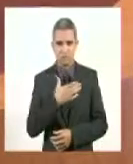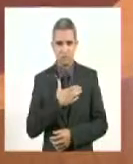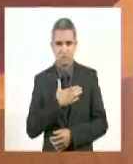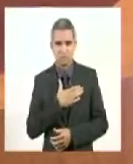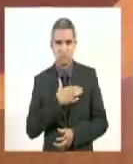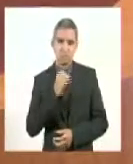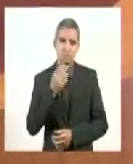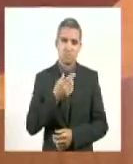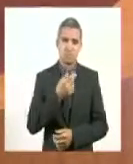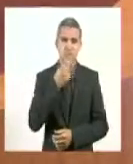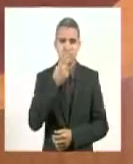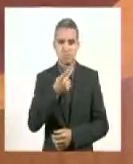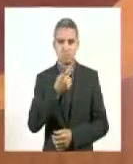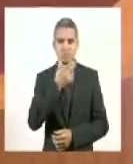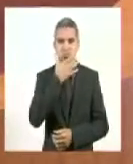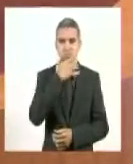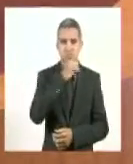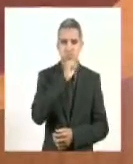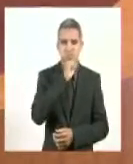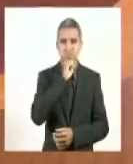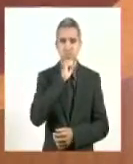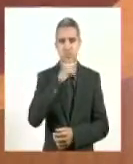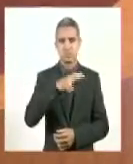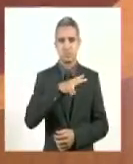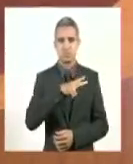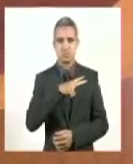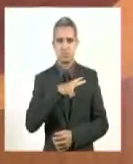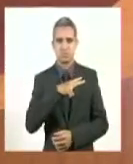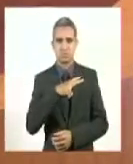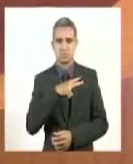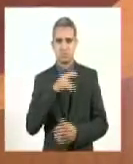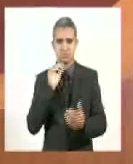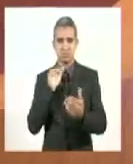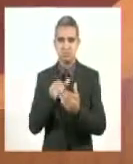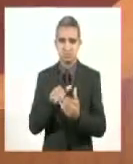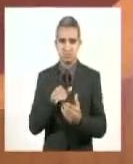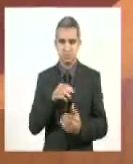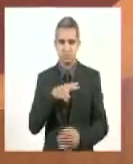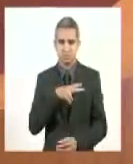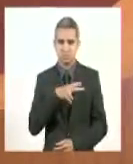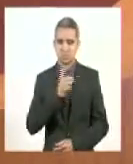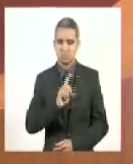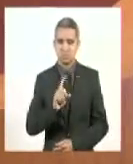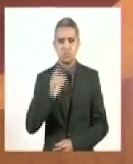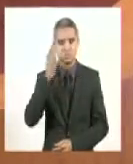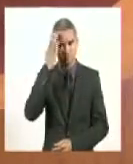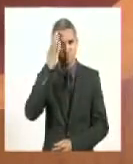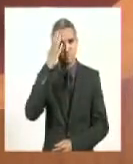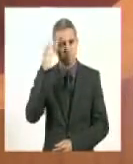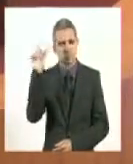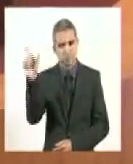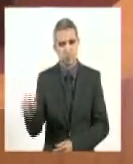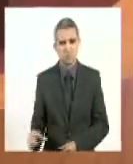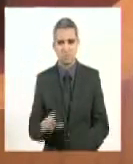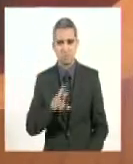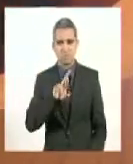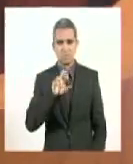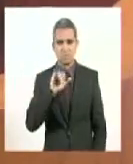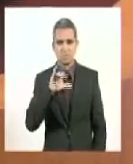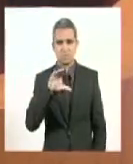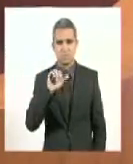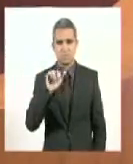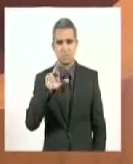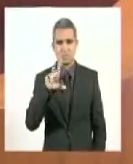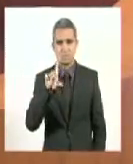fala do meu pai de maneira pessoal. Entendo que Ricardo Murat é um homem